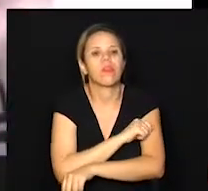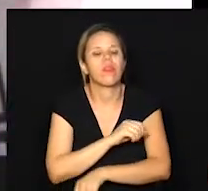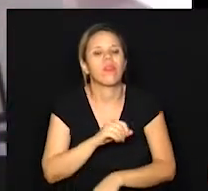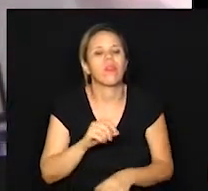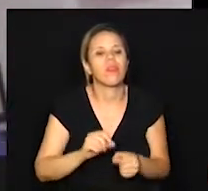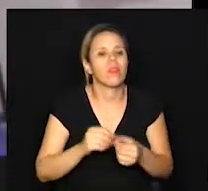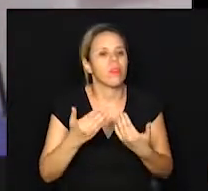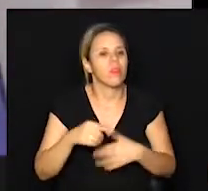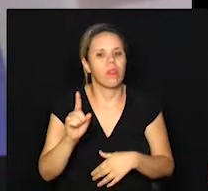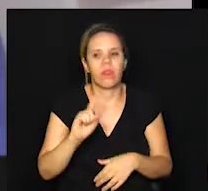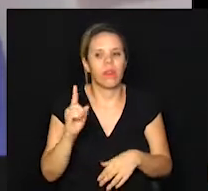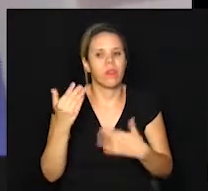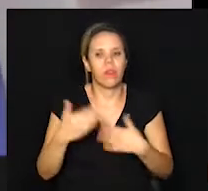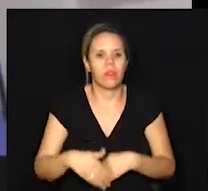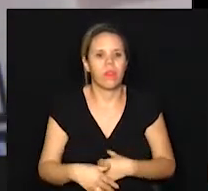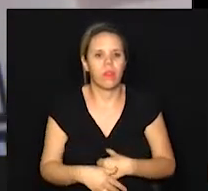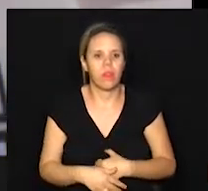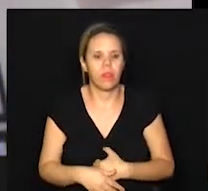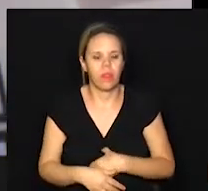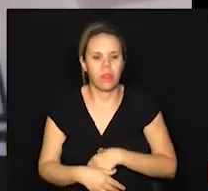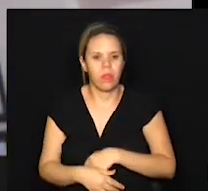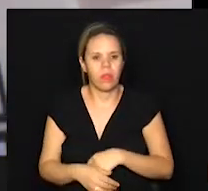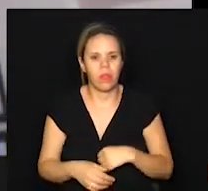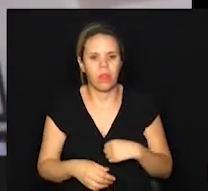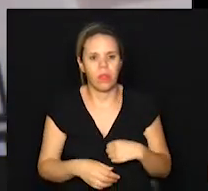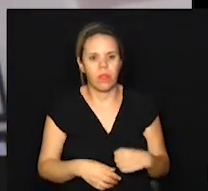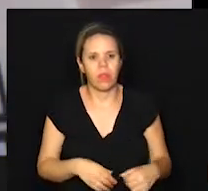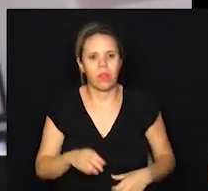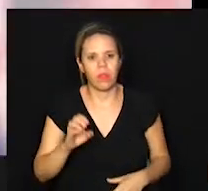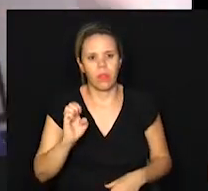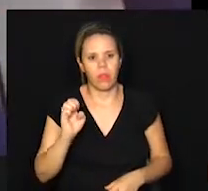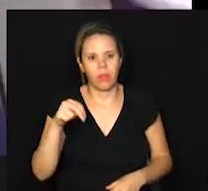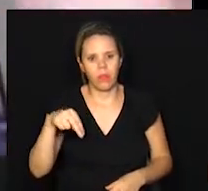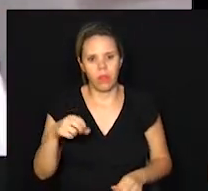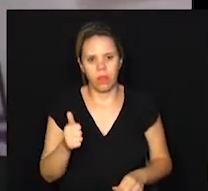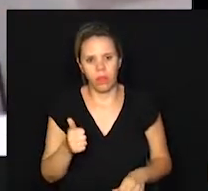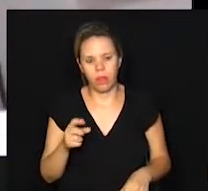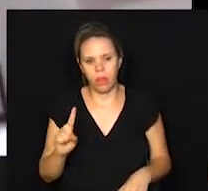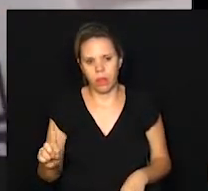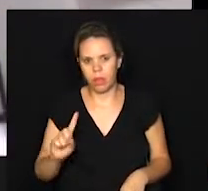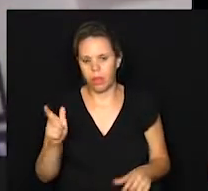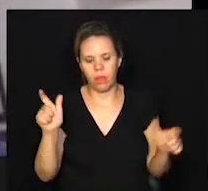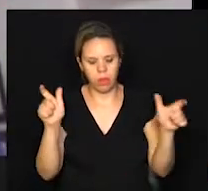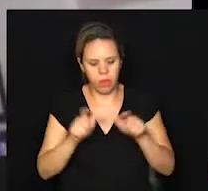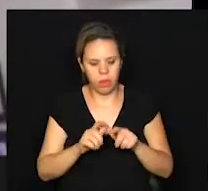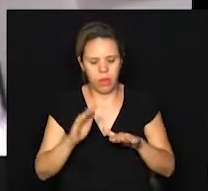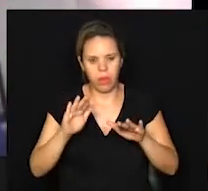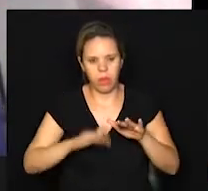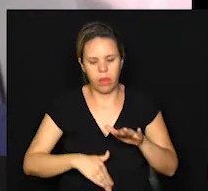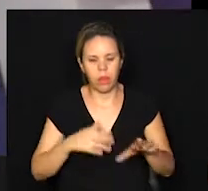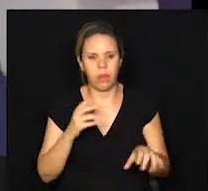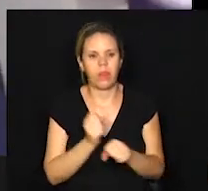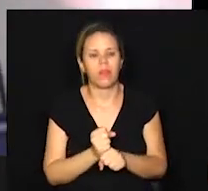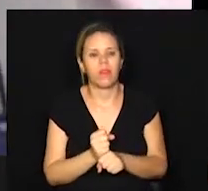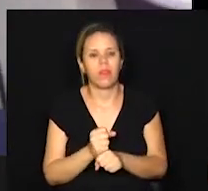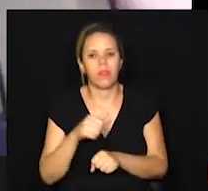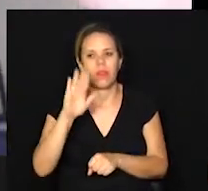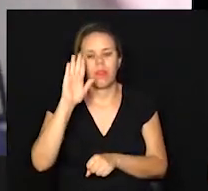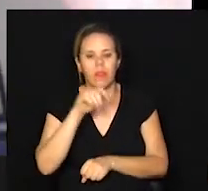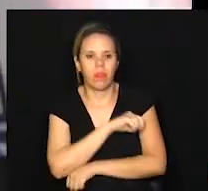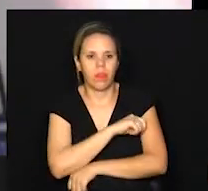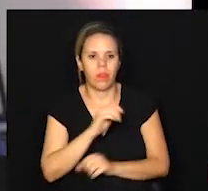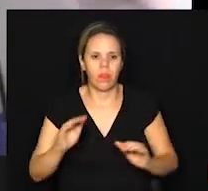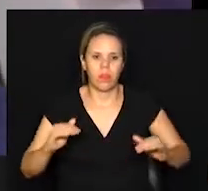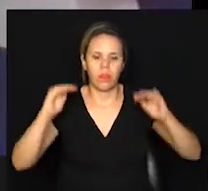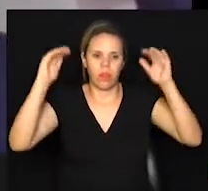não vão fazer a prova, tá, do ENAD para não baixar a nota. Quanto mais alunos forem, a nota tende ao quê? A chegar a